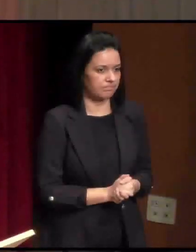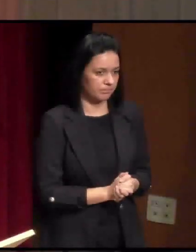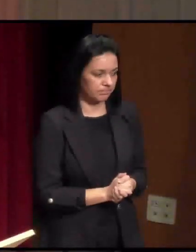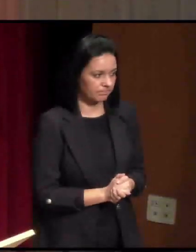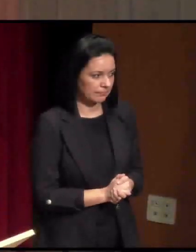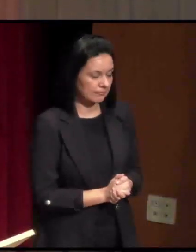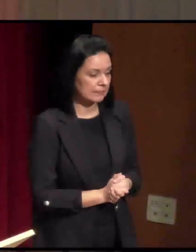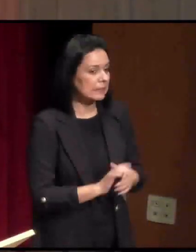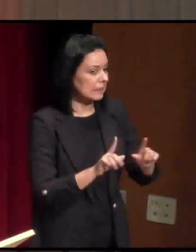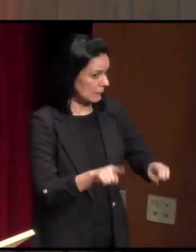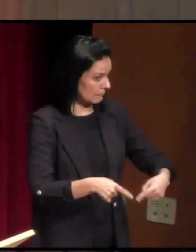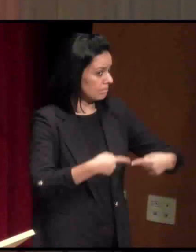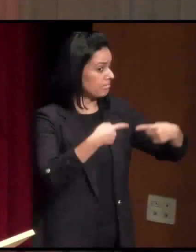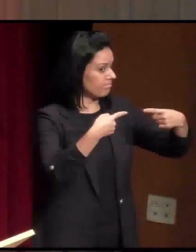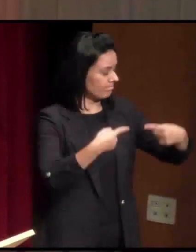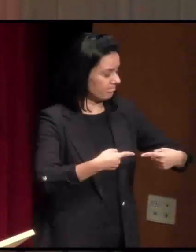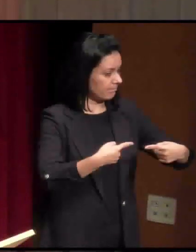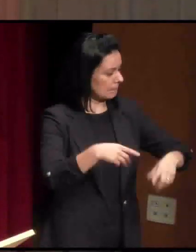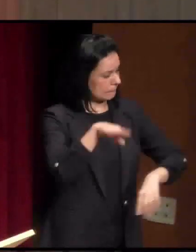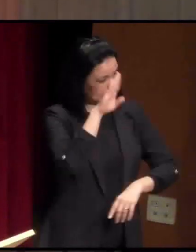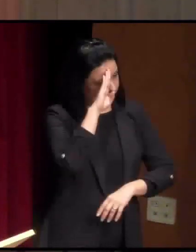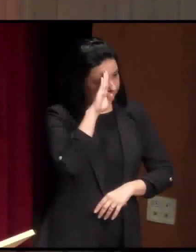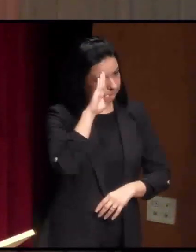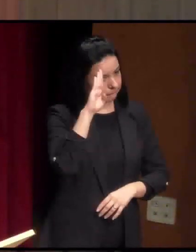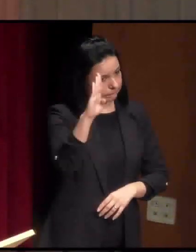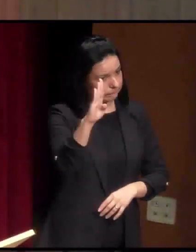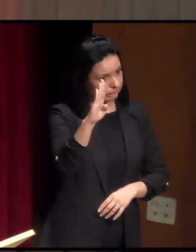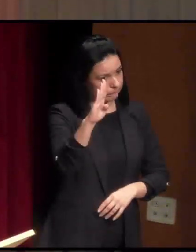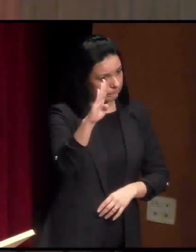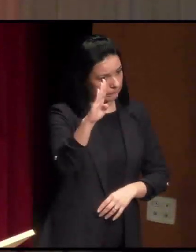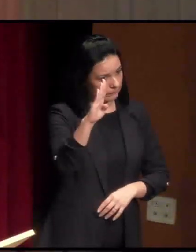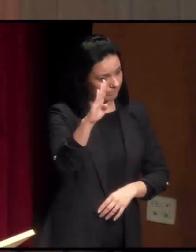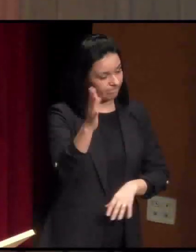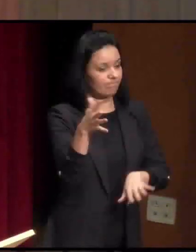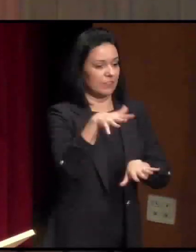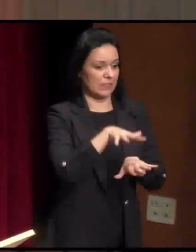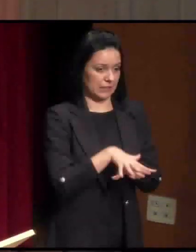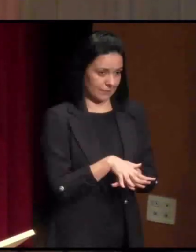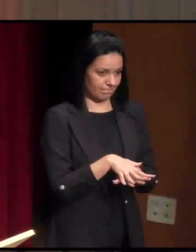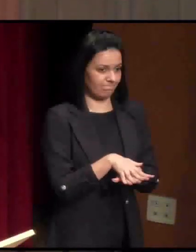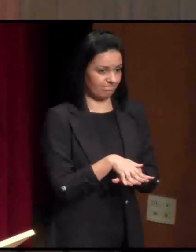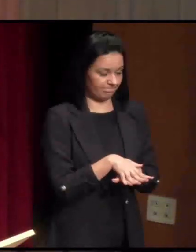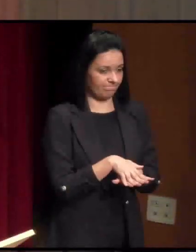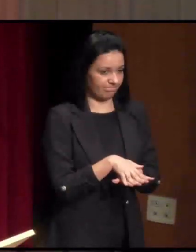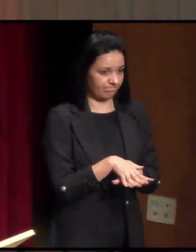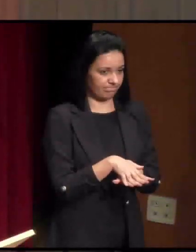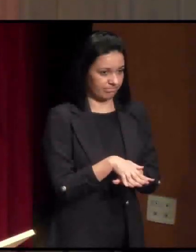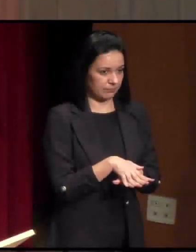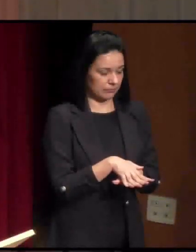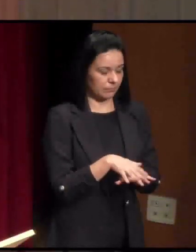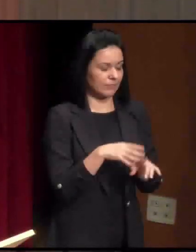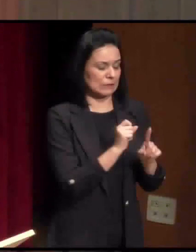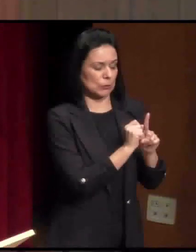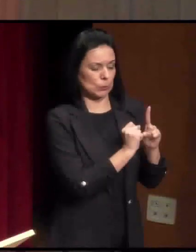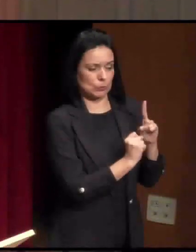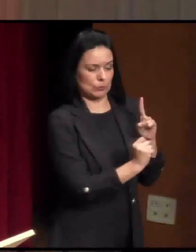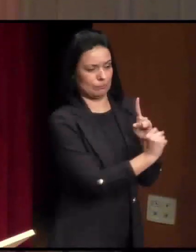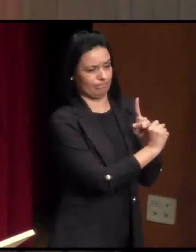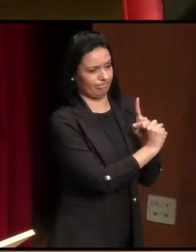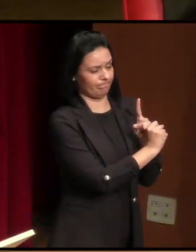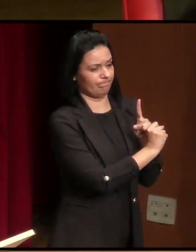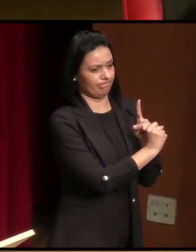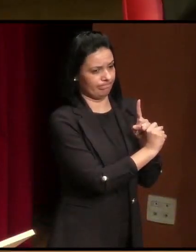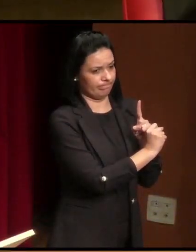O grande desafio, o maior de todos, é a compreensão da inclusão enquanto um paradigma que permeia toda a sociedade.